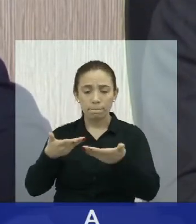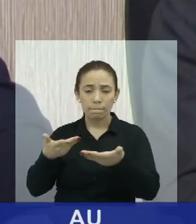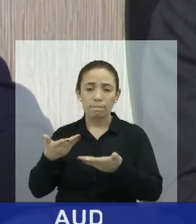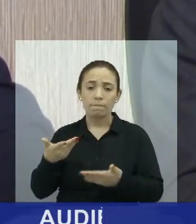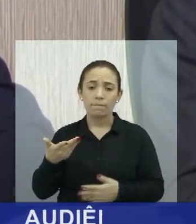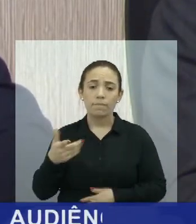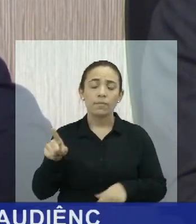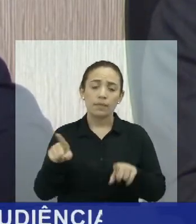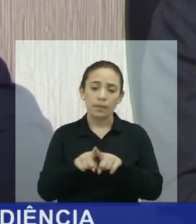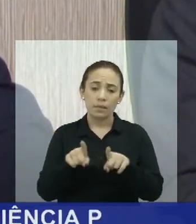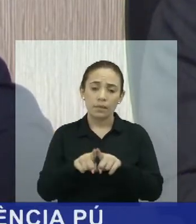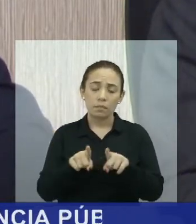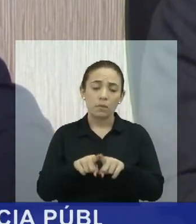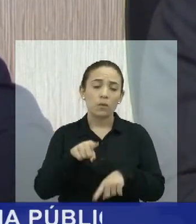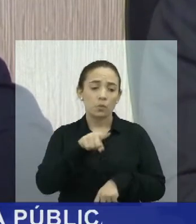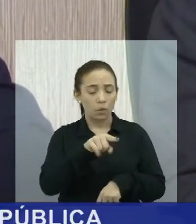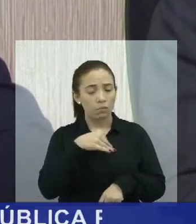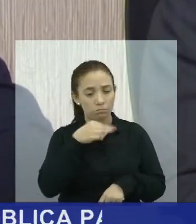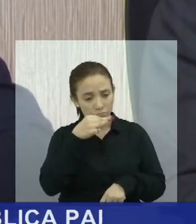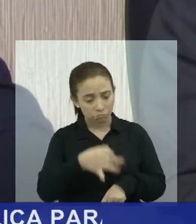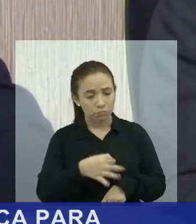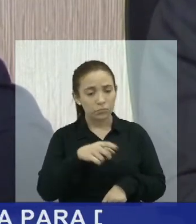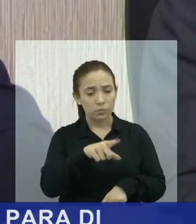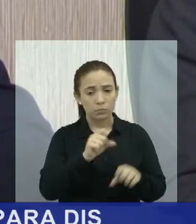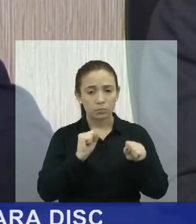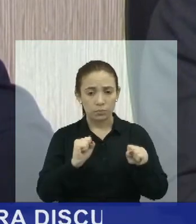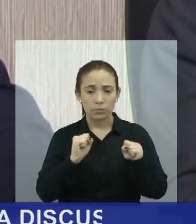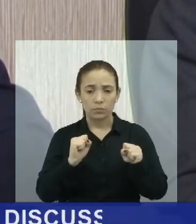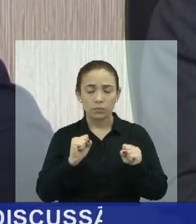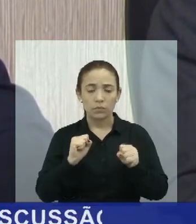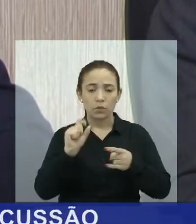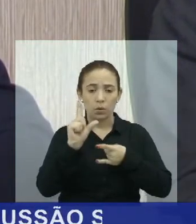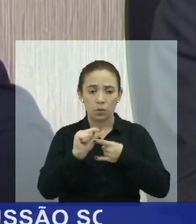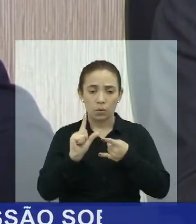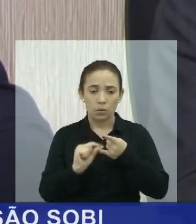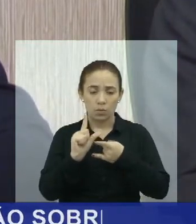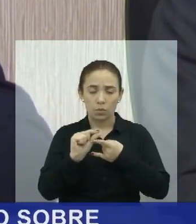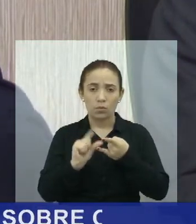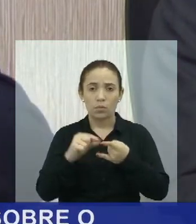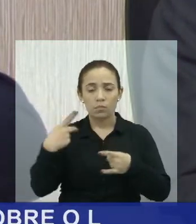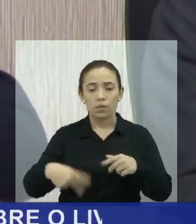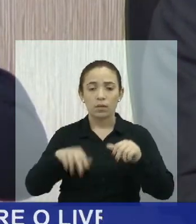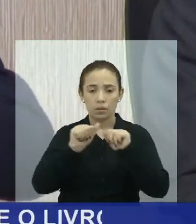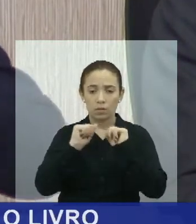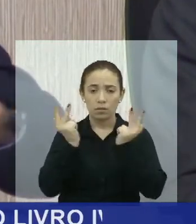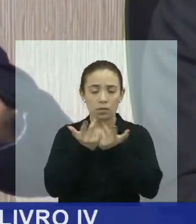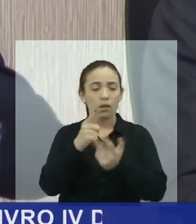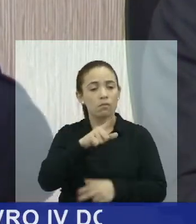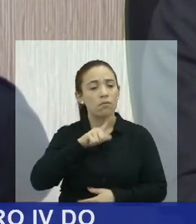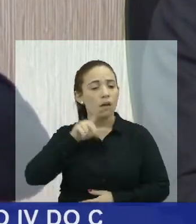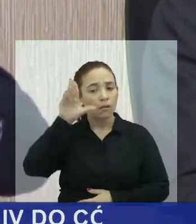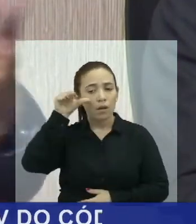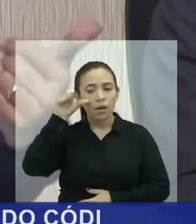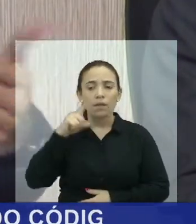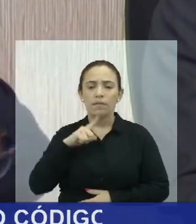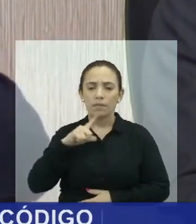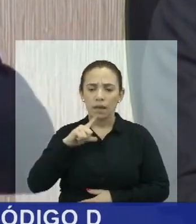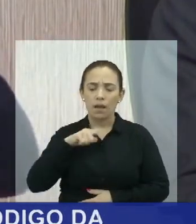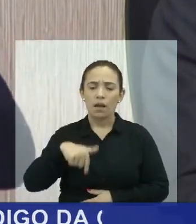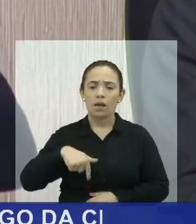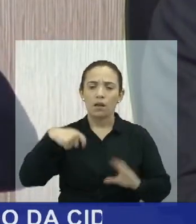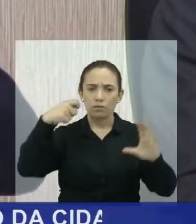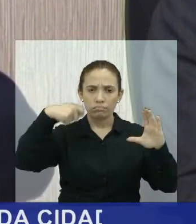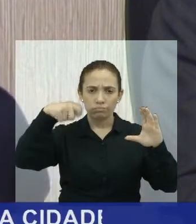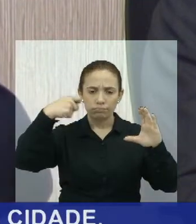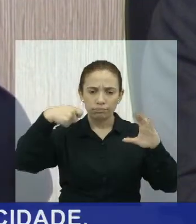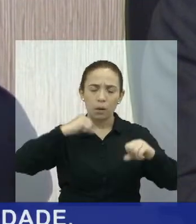Eu, inclusive, sugiro que você acesse aí ao YouTube da Câmara Municipal, que você vai ter toda a gravação da audiência pública e que